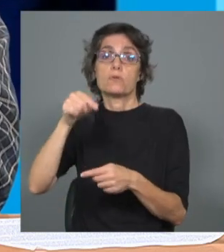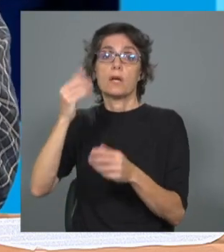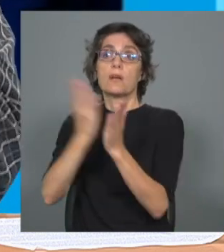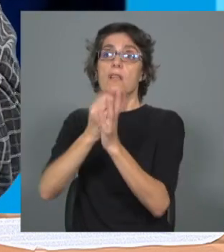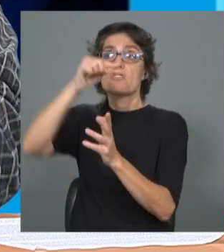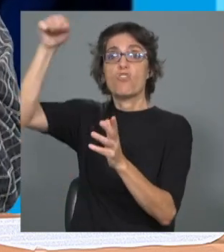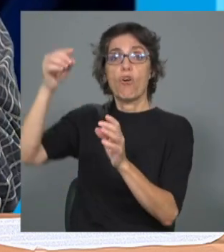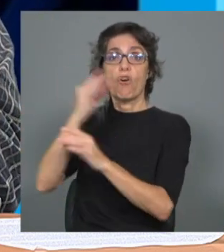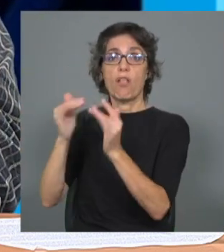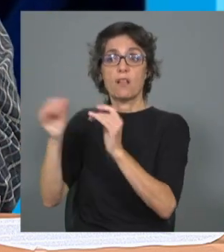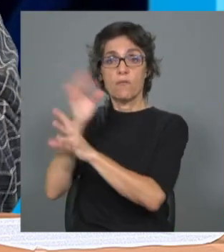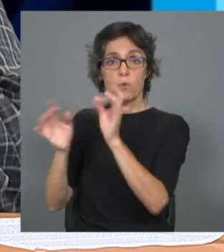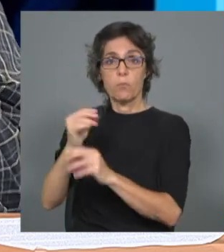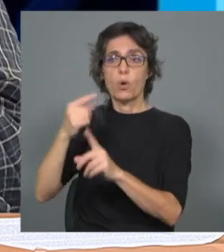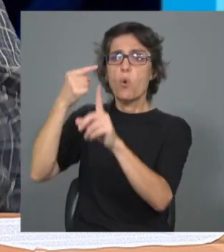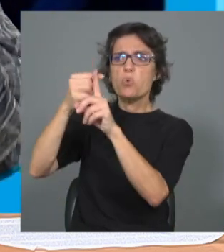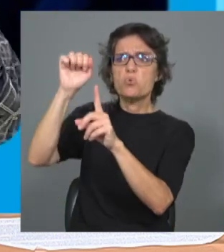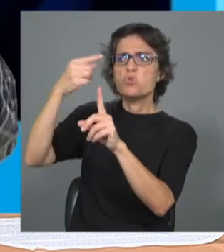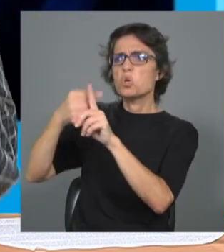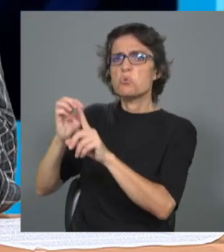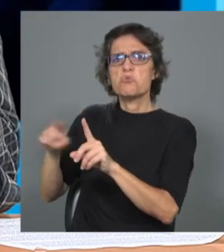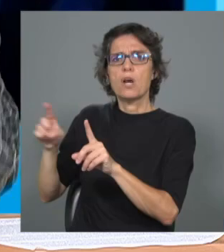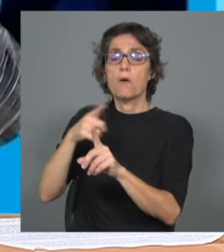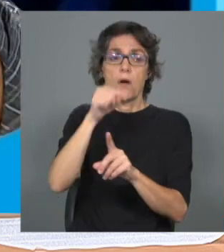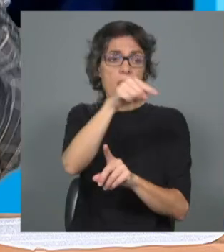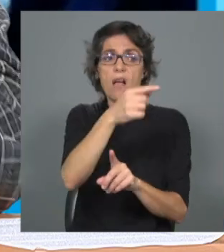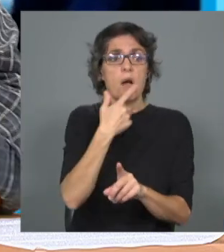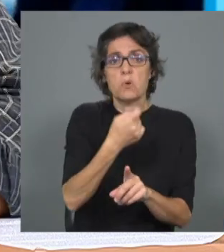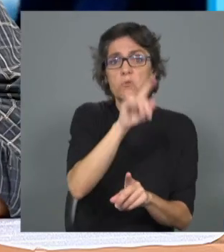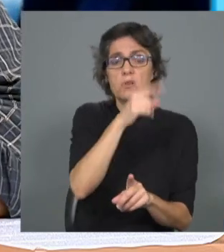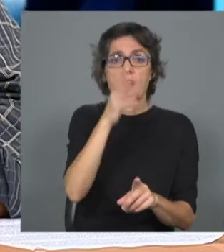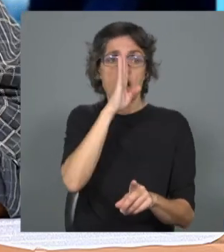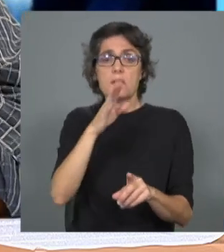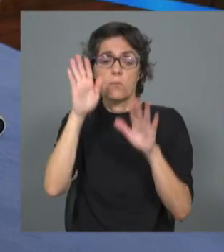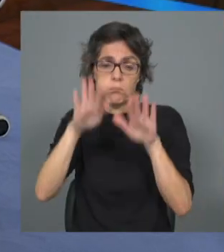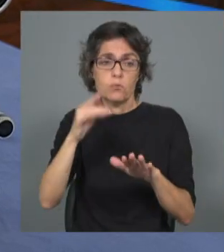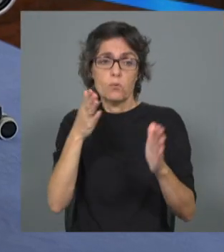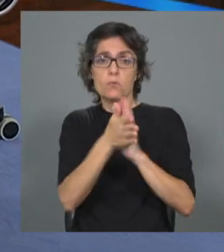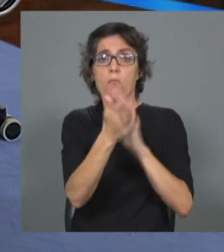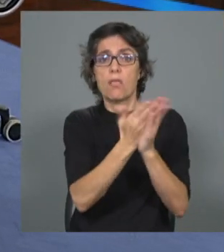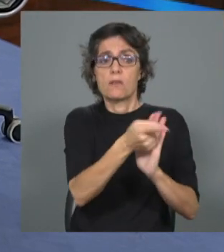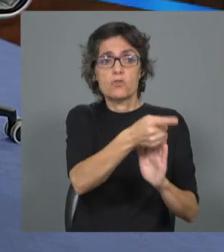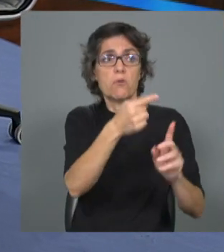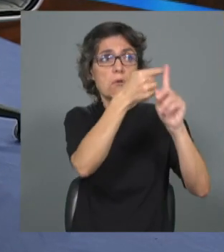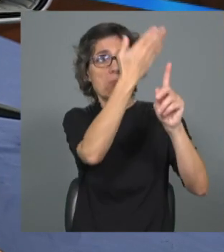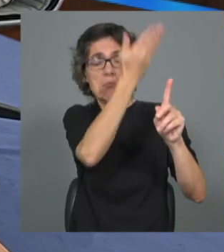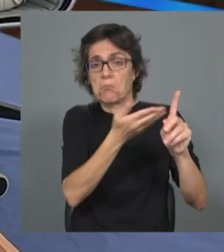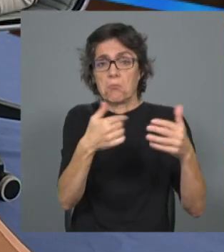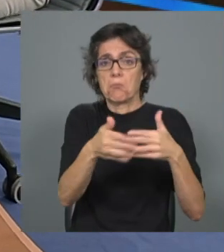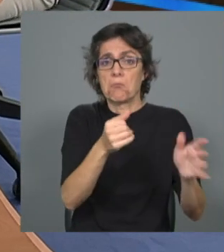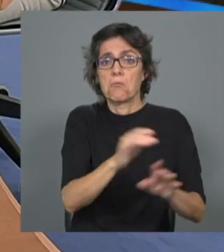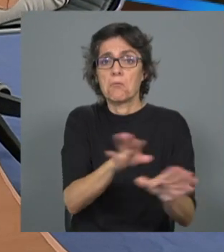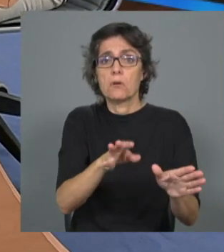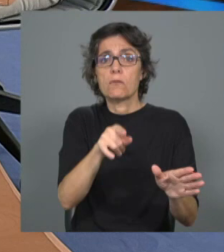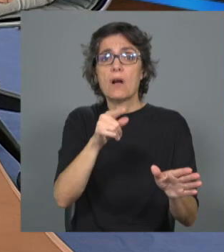escolas. Ali ninguém pergunta isso. Um muçulmano vai a uma nossa escola, tem uma cruz e vai na mesma. Mesmo que haja alguém que diga que se sente ofendido por